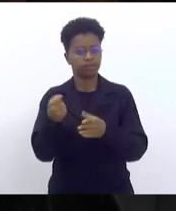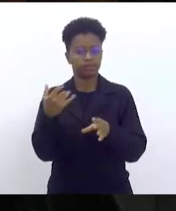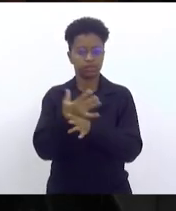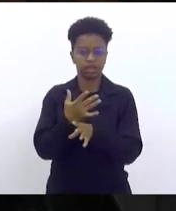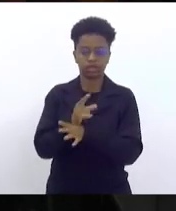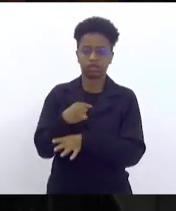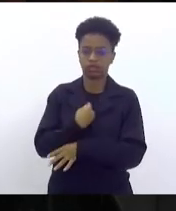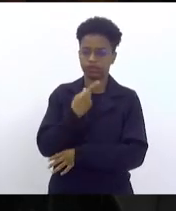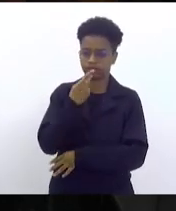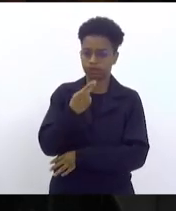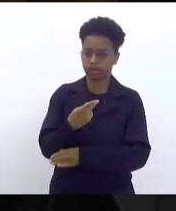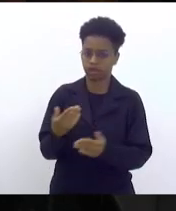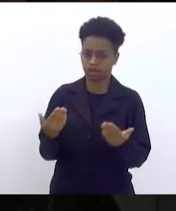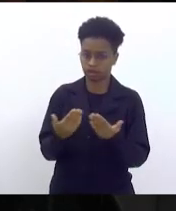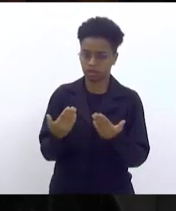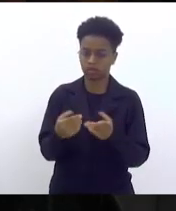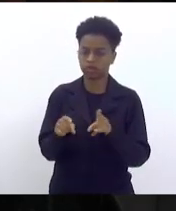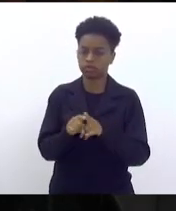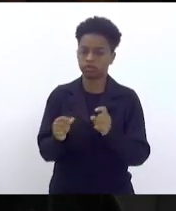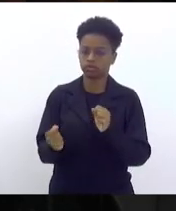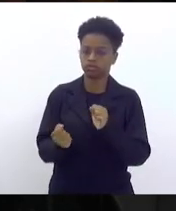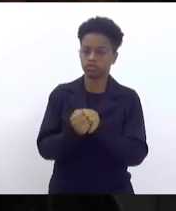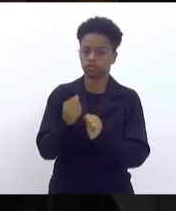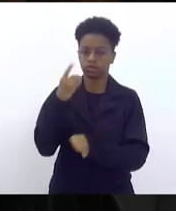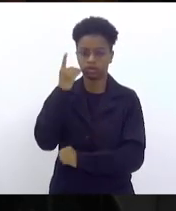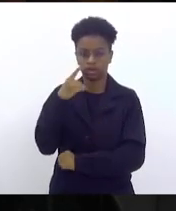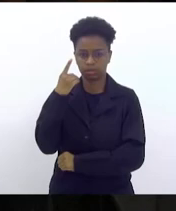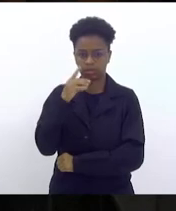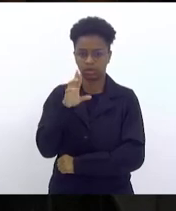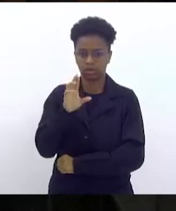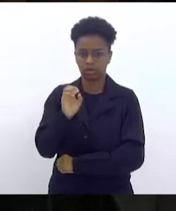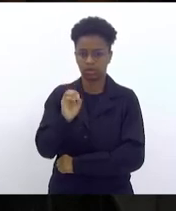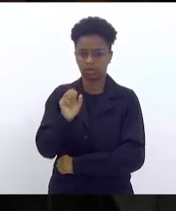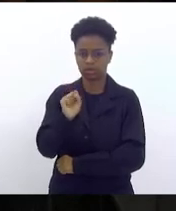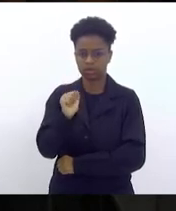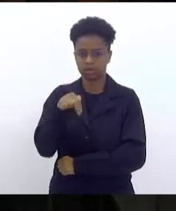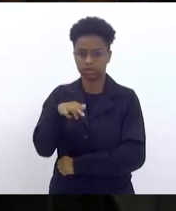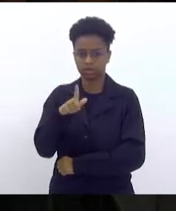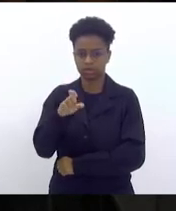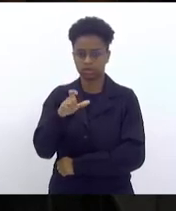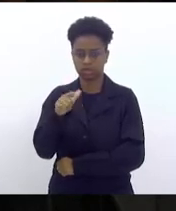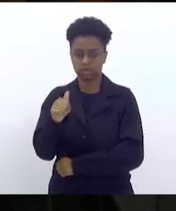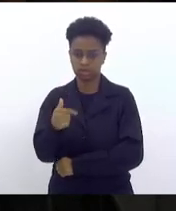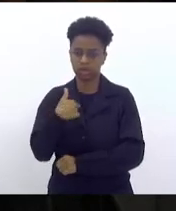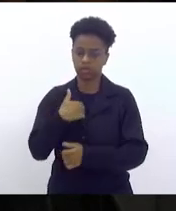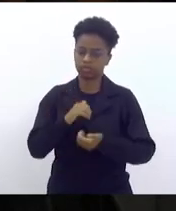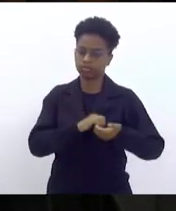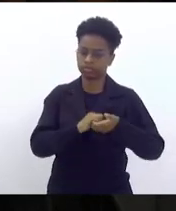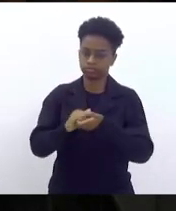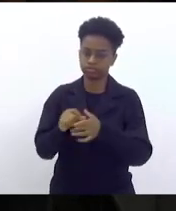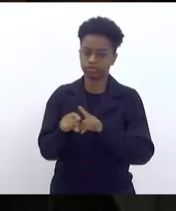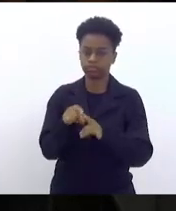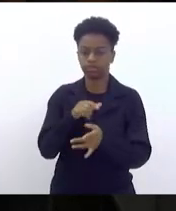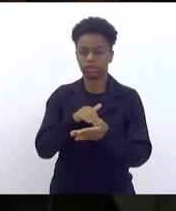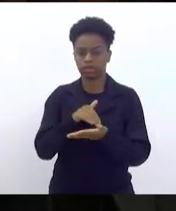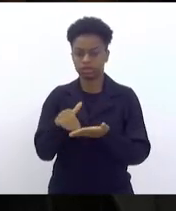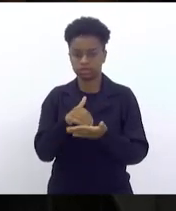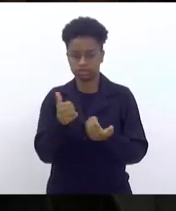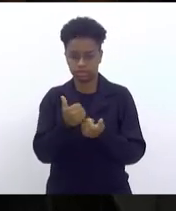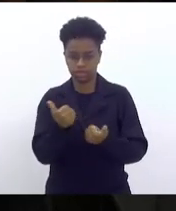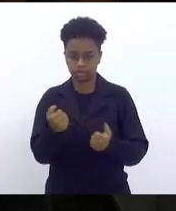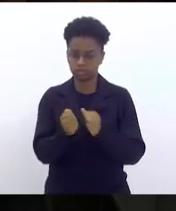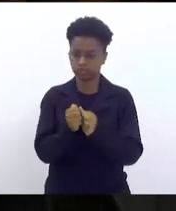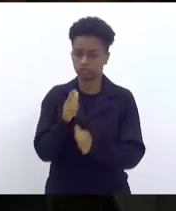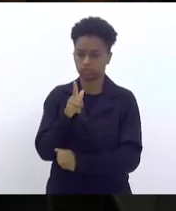estávamos falando agora que juntamente com a nossa deputada também Rosângela e saúde aqui sobre secretária aqui juntamente com Guilherme aqui